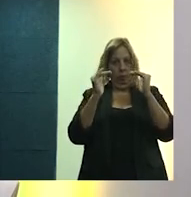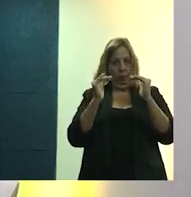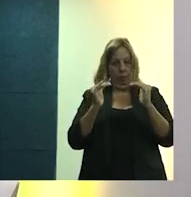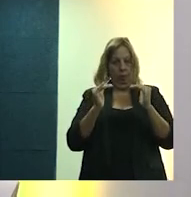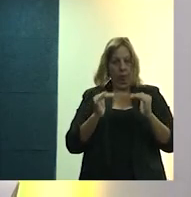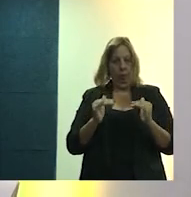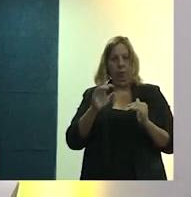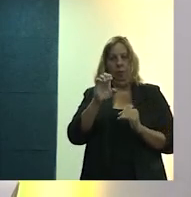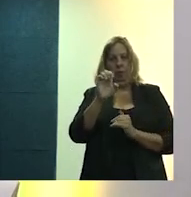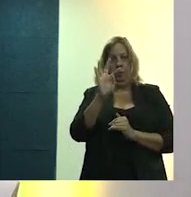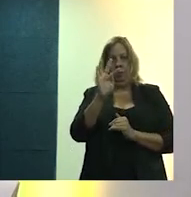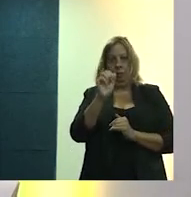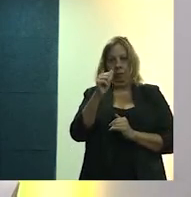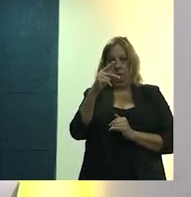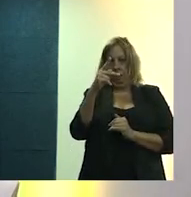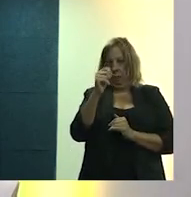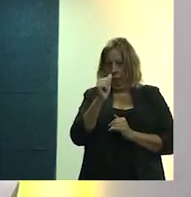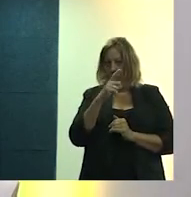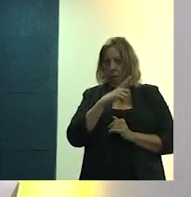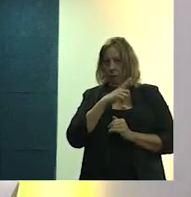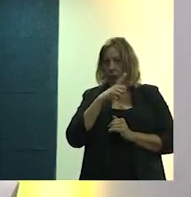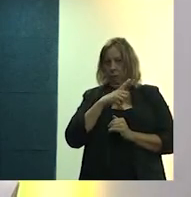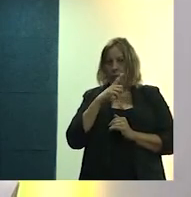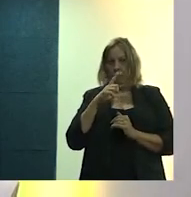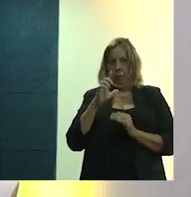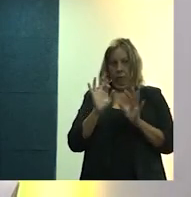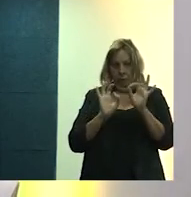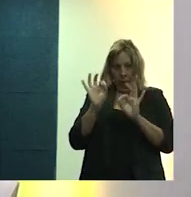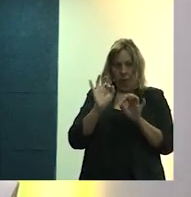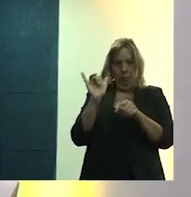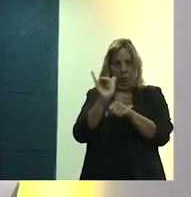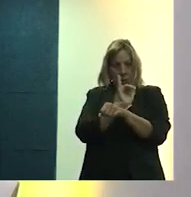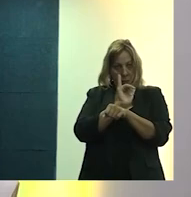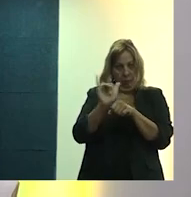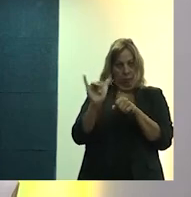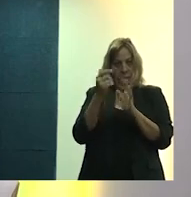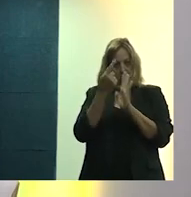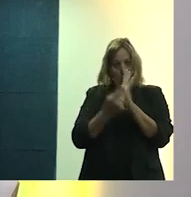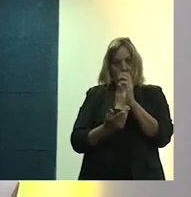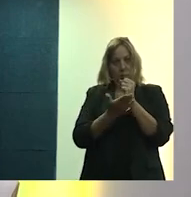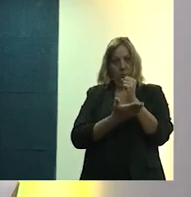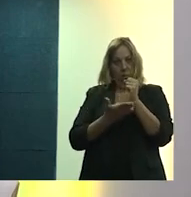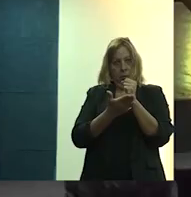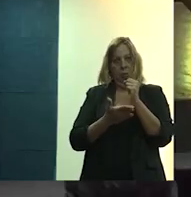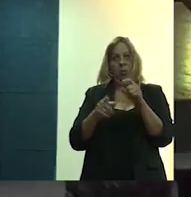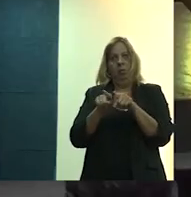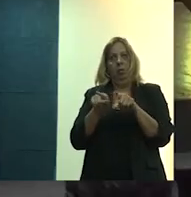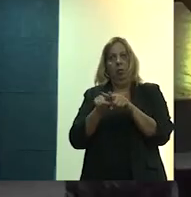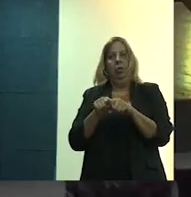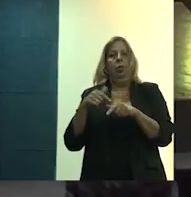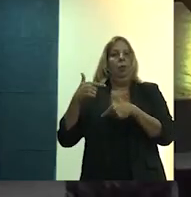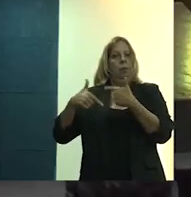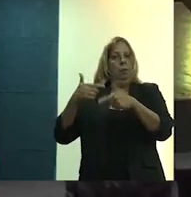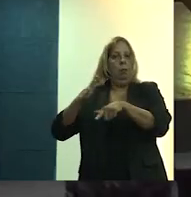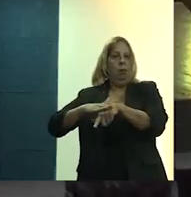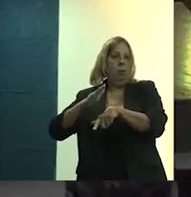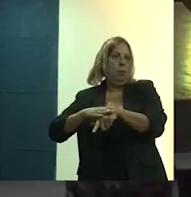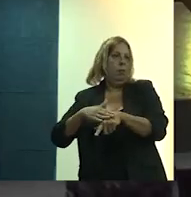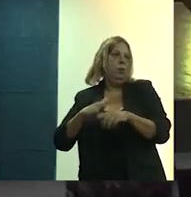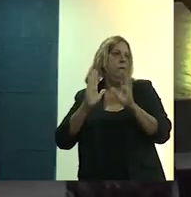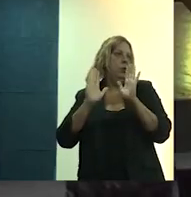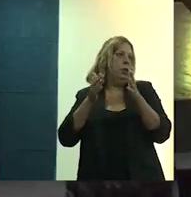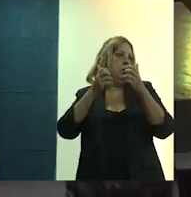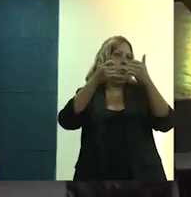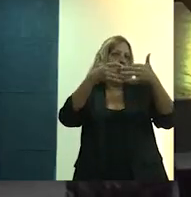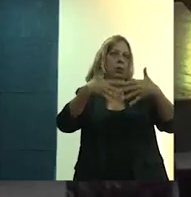etapas do plano de ação do projeto básico e da Antártica mas acho que não